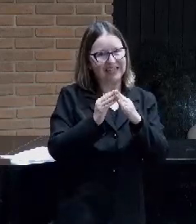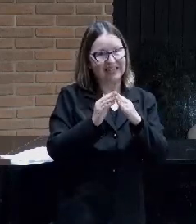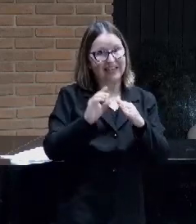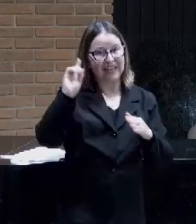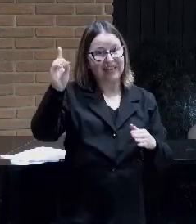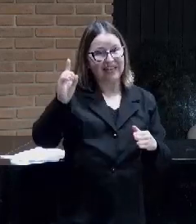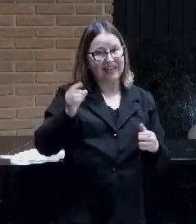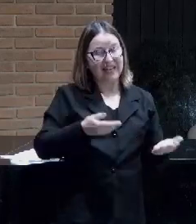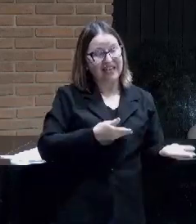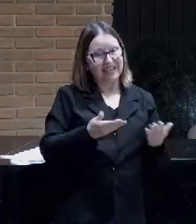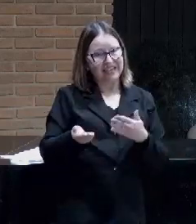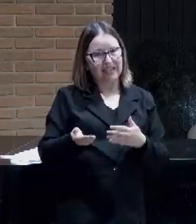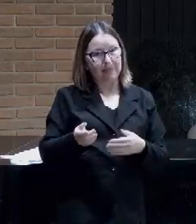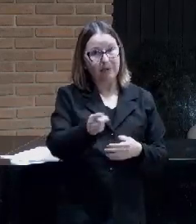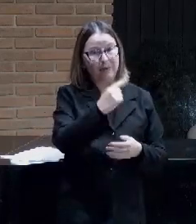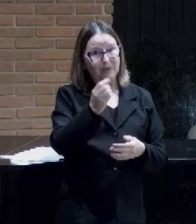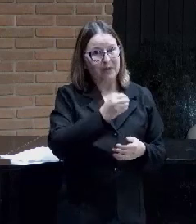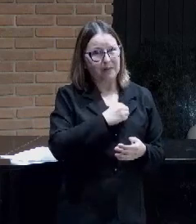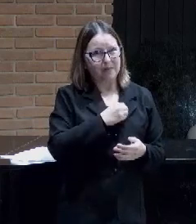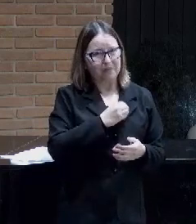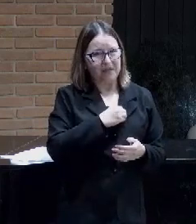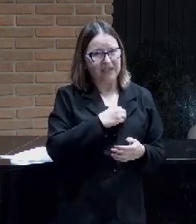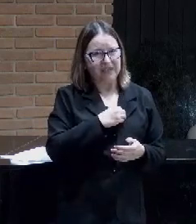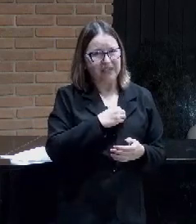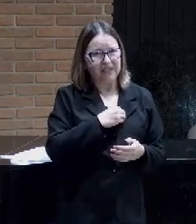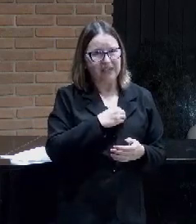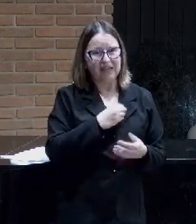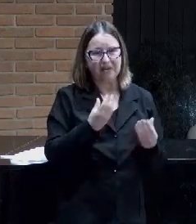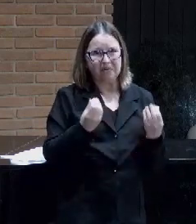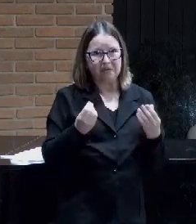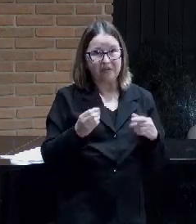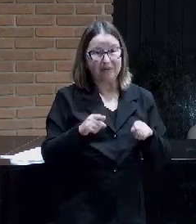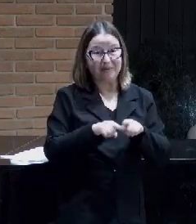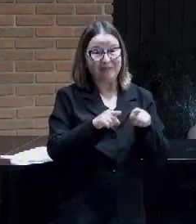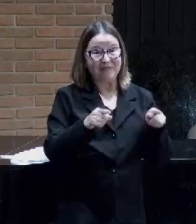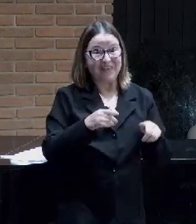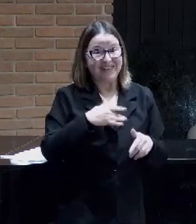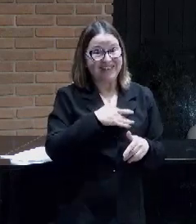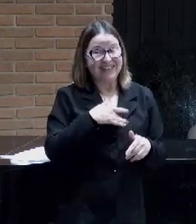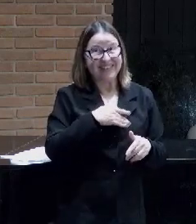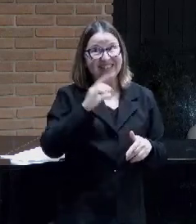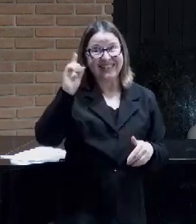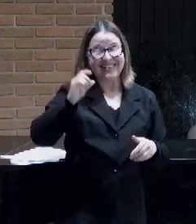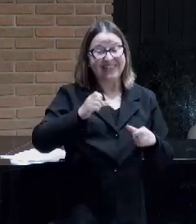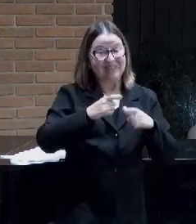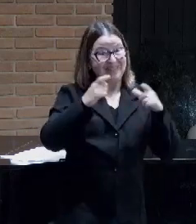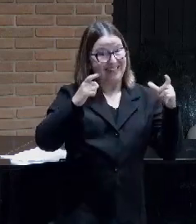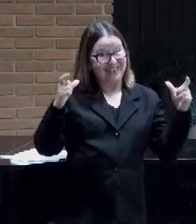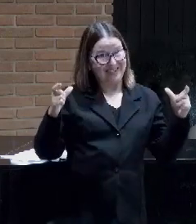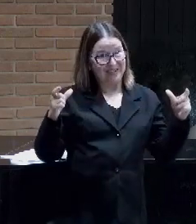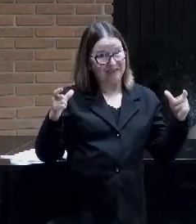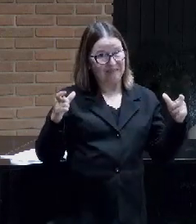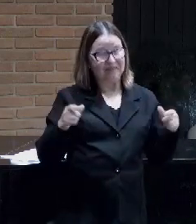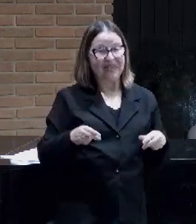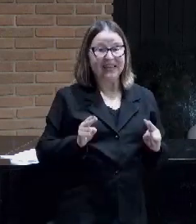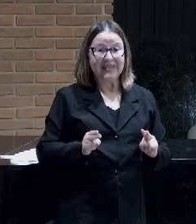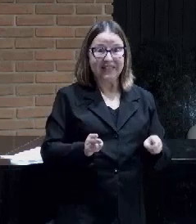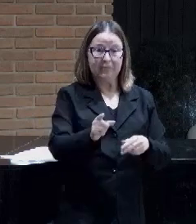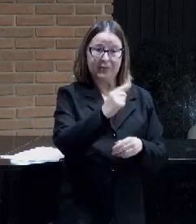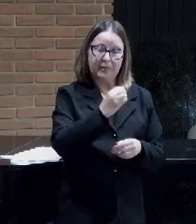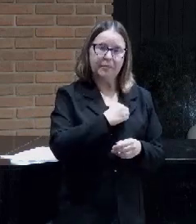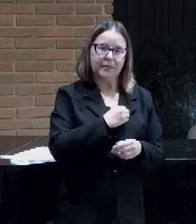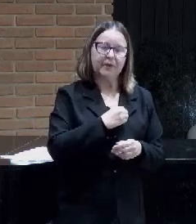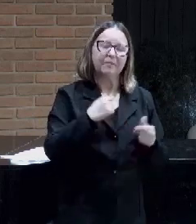são muitos, mas a sua misericórdia é maior. Meus irmãos, sempre que você pecar, sempre que eu pecar, que a gente volte a Deus, porque Ele vai nos receber.